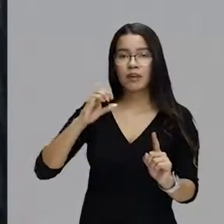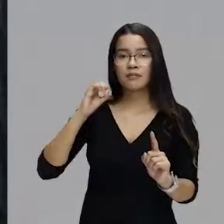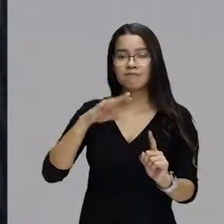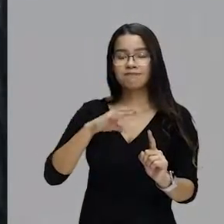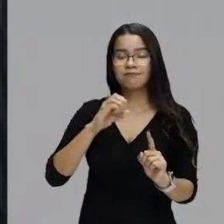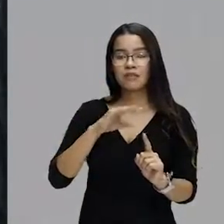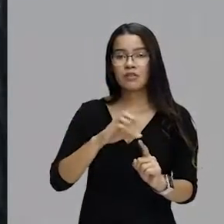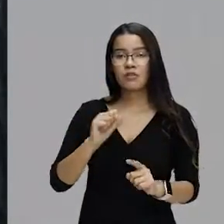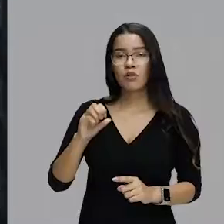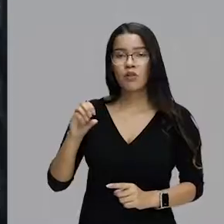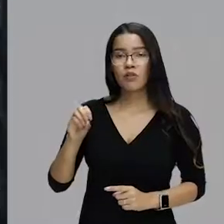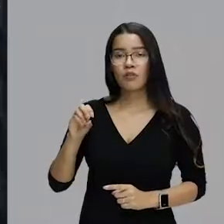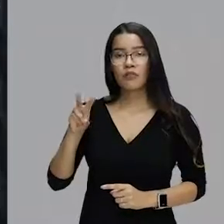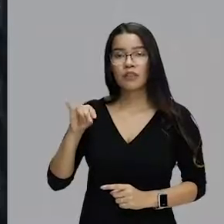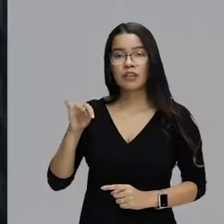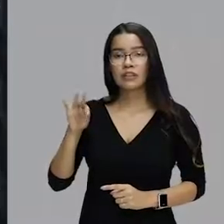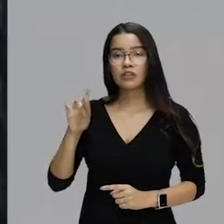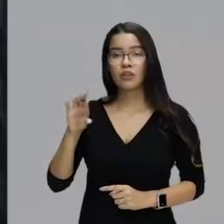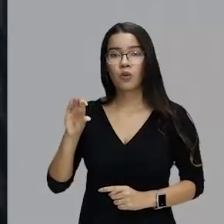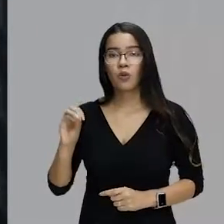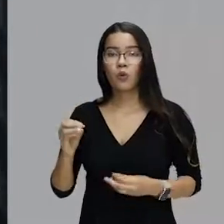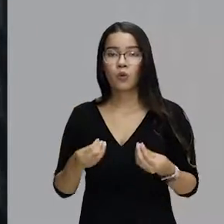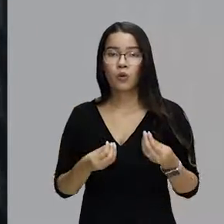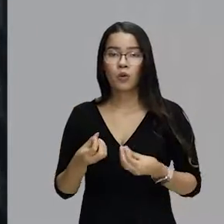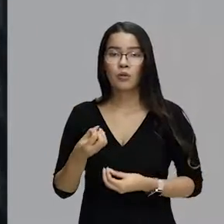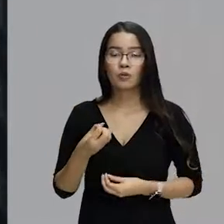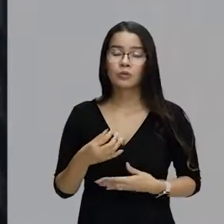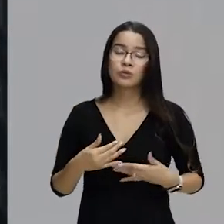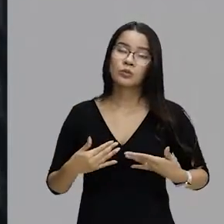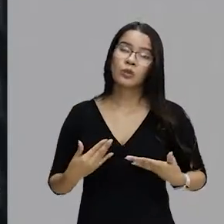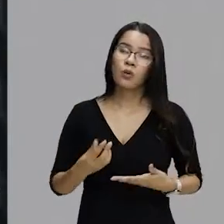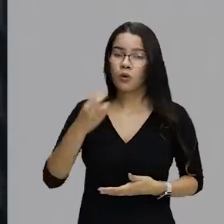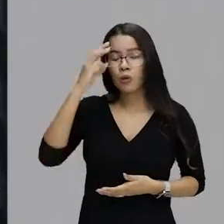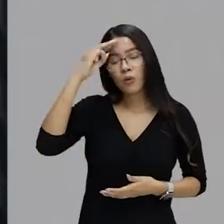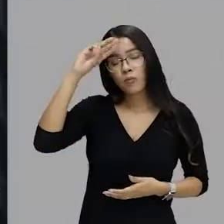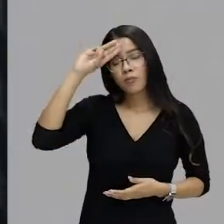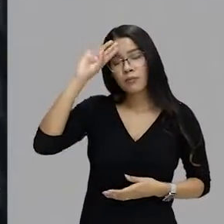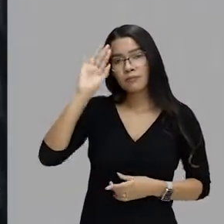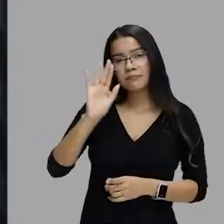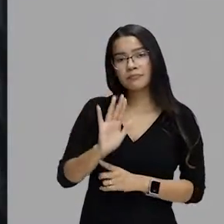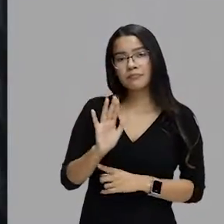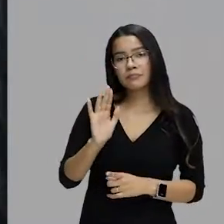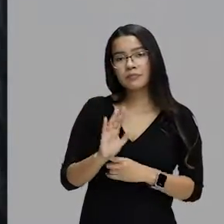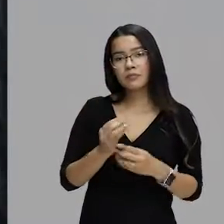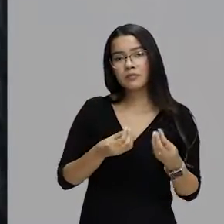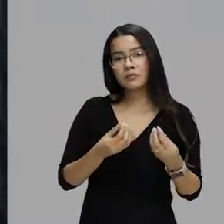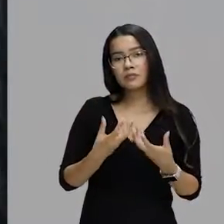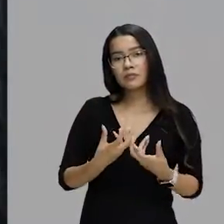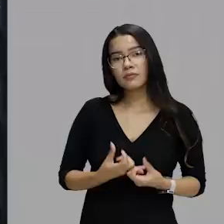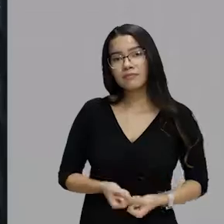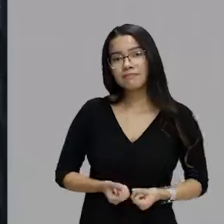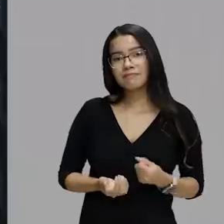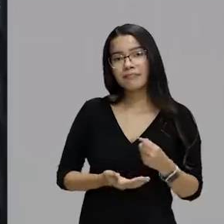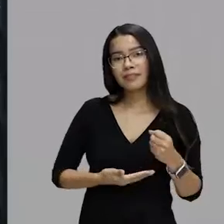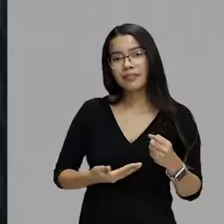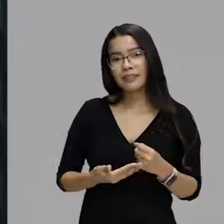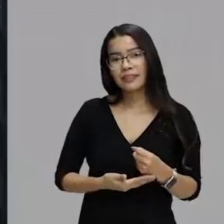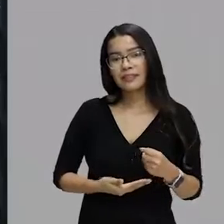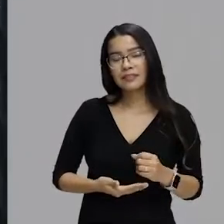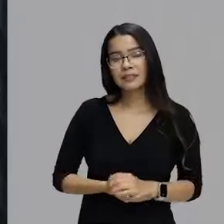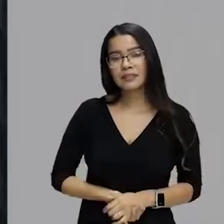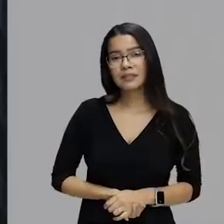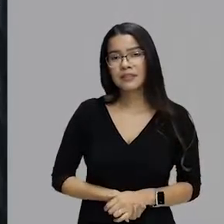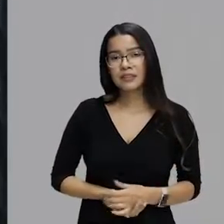momento que Cuba se define, no contexto da Guerra Fria, como adepto basicamente ao